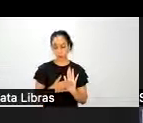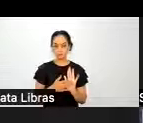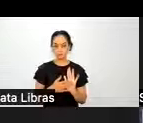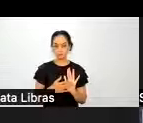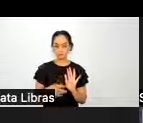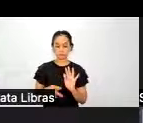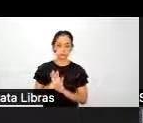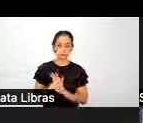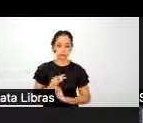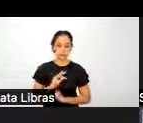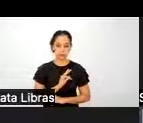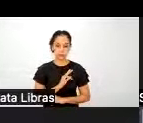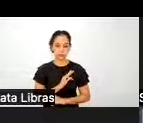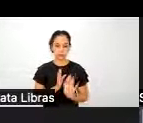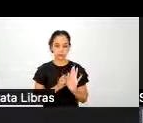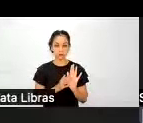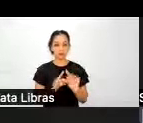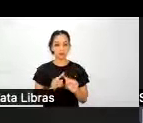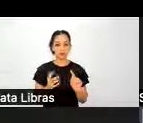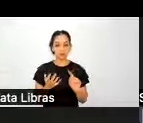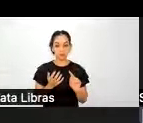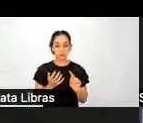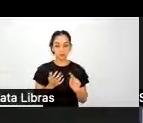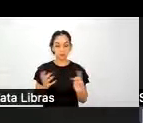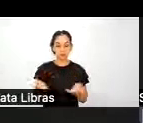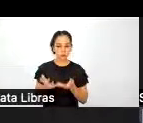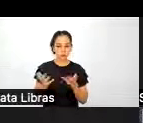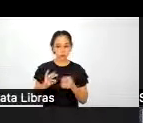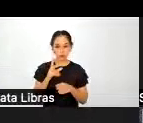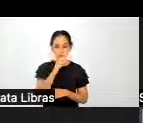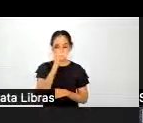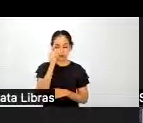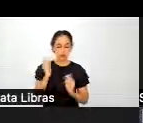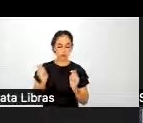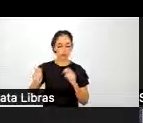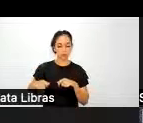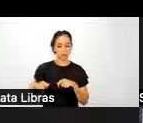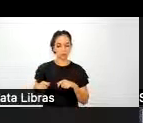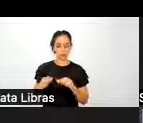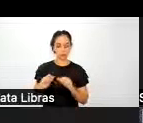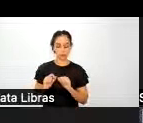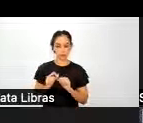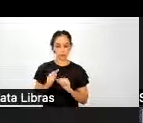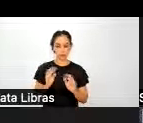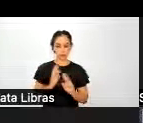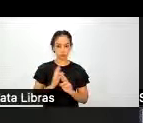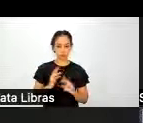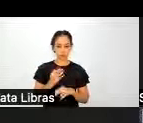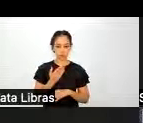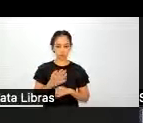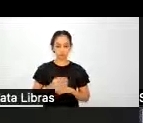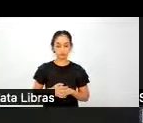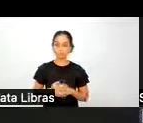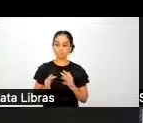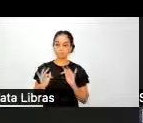técnicos propuseram, mas queriam convencer a própria prefeitura de que era possível fazer ações desse gênero. E, por fim,